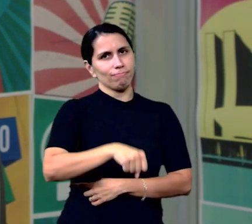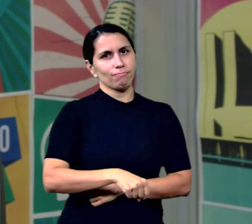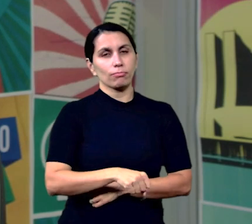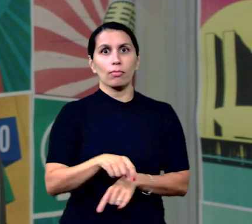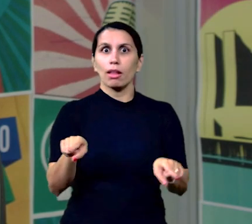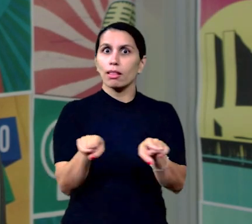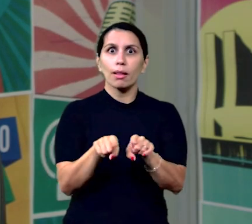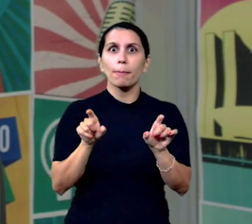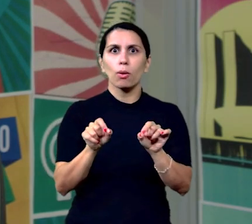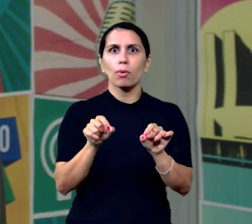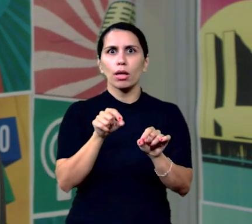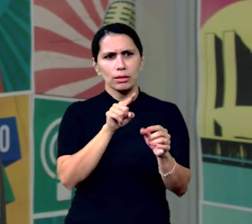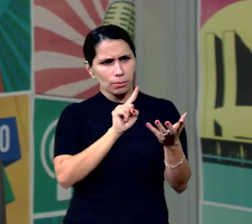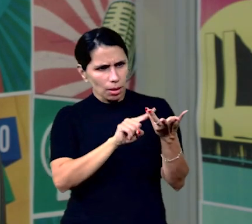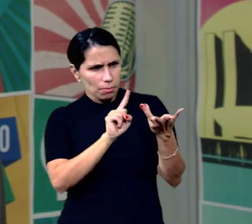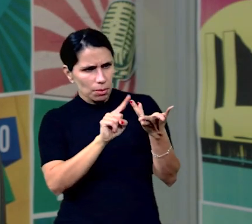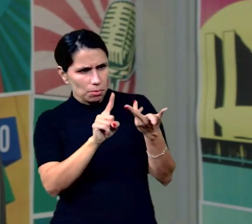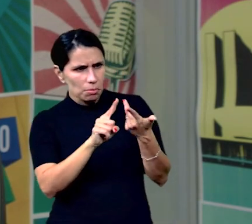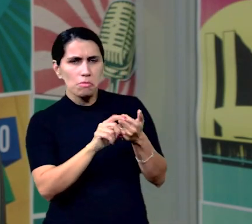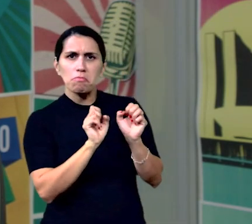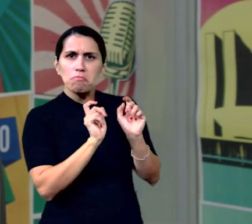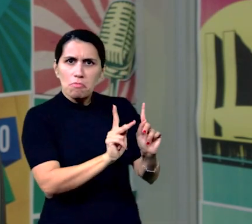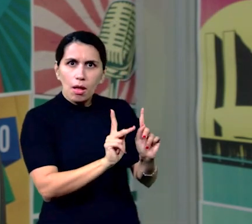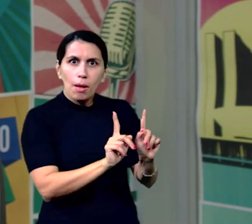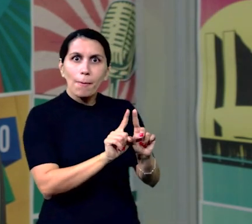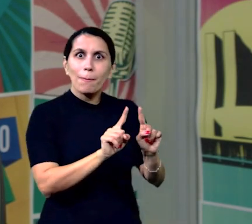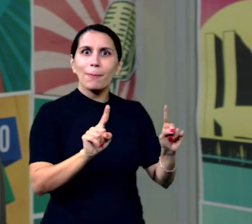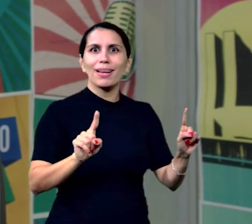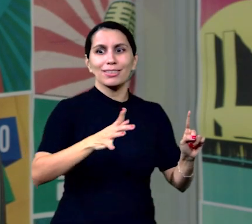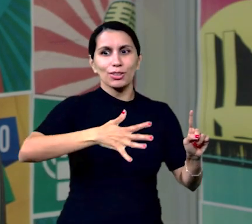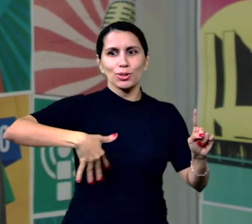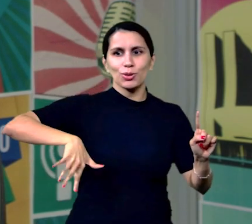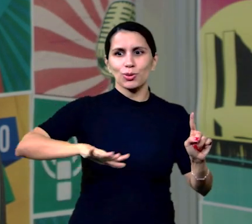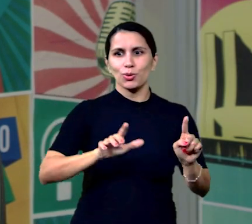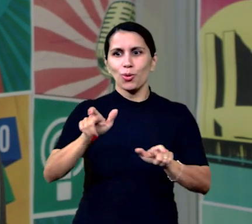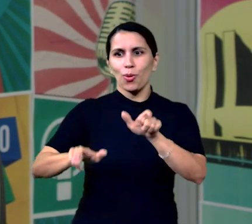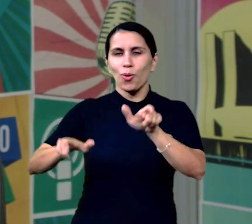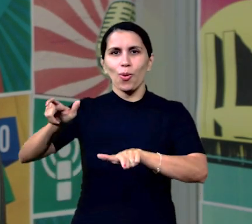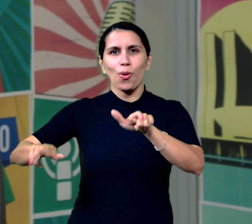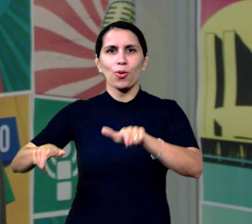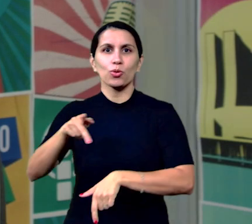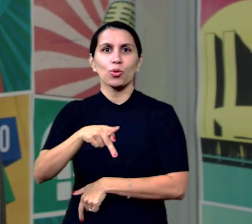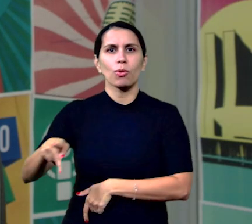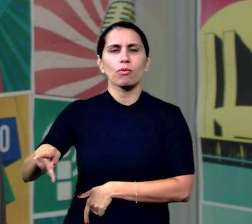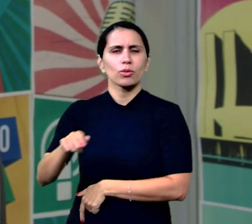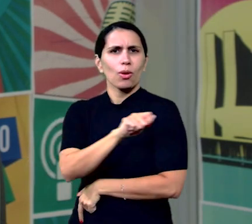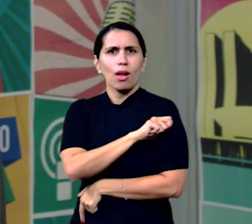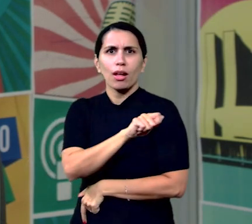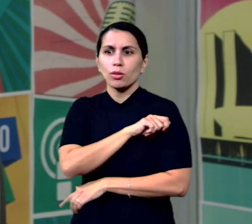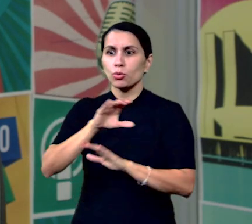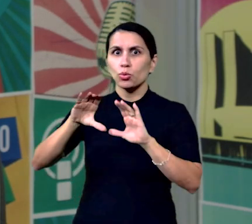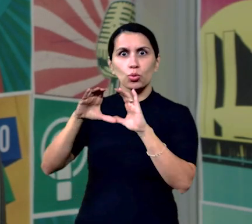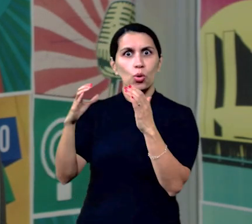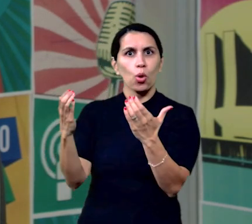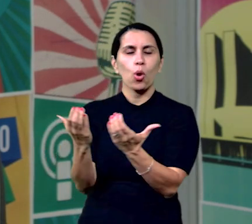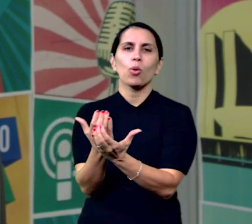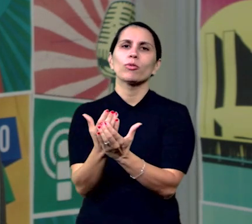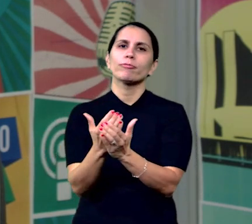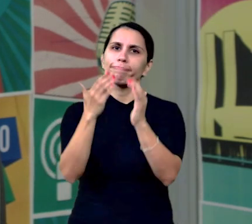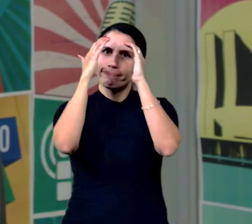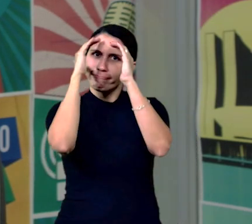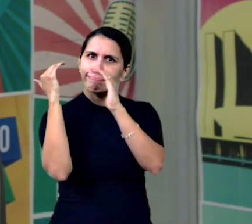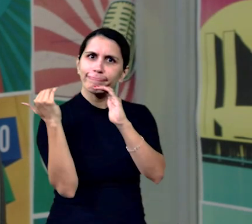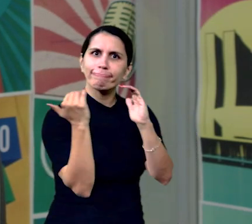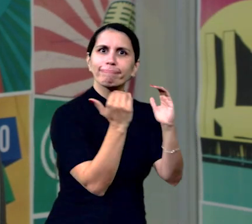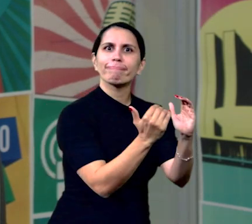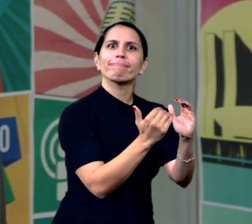mas também que essas políticas possam ser assumidas pelo corpo docente, discente, toda a comunidade, para que